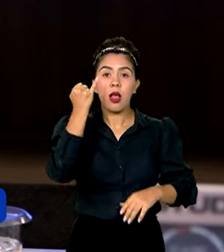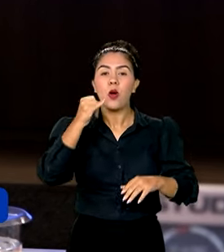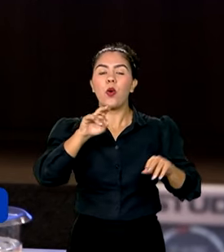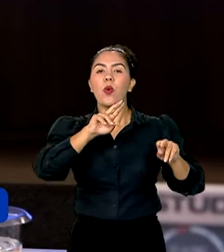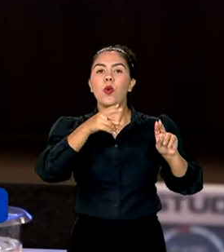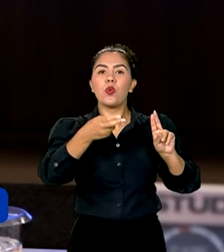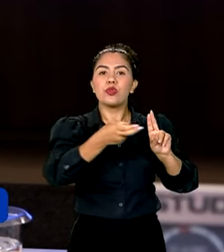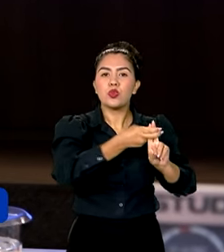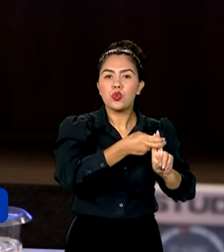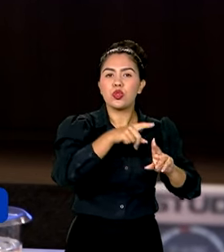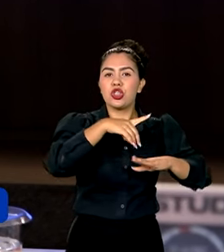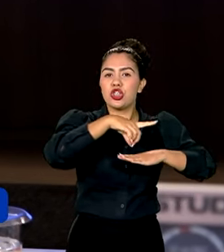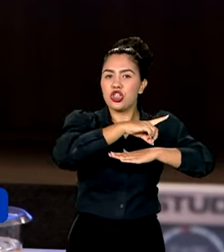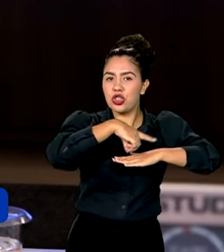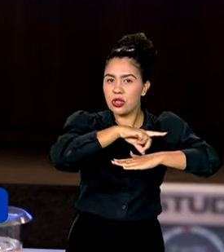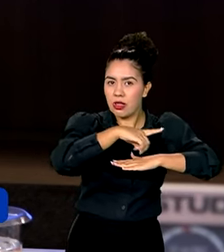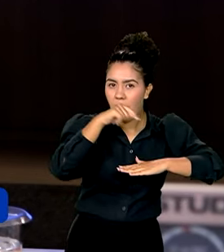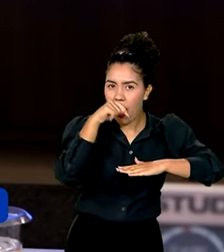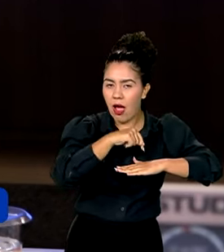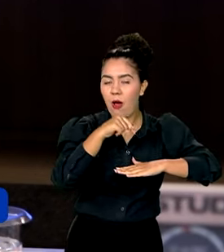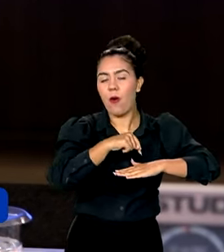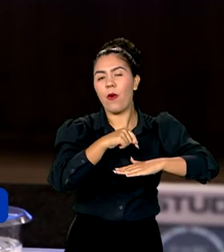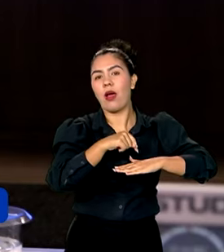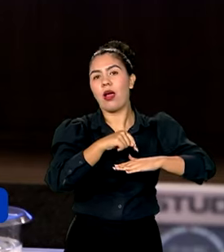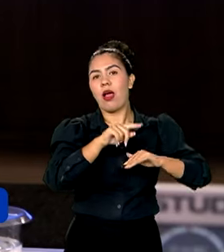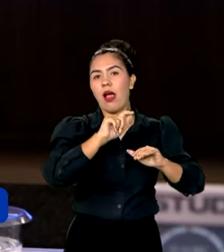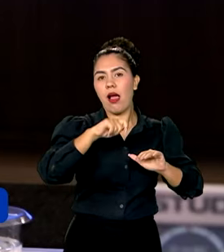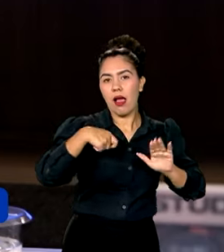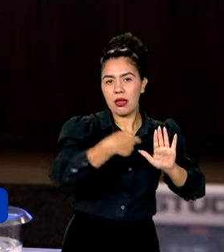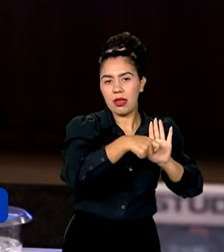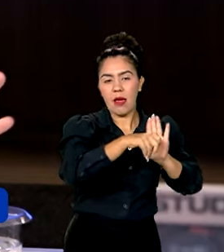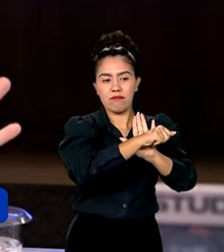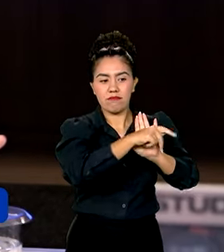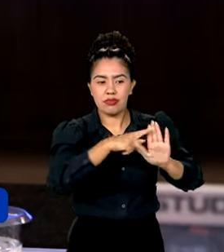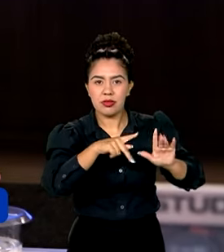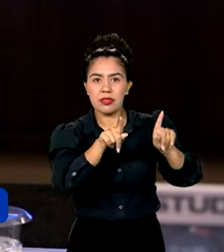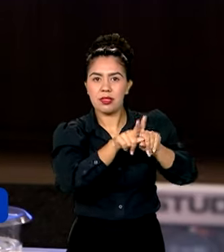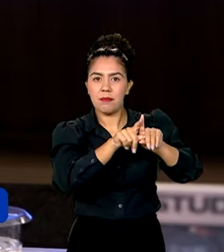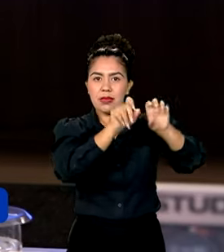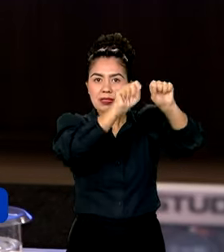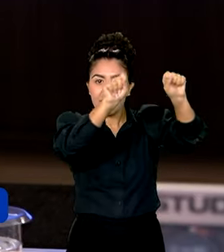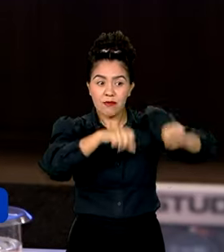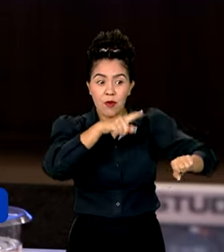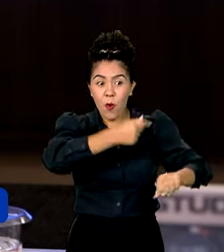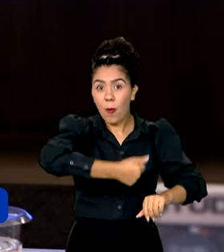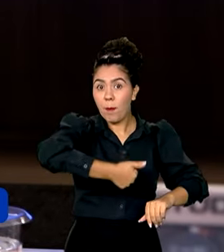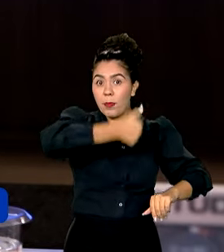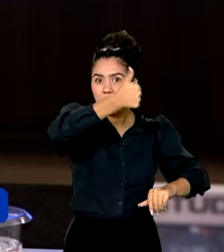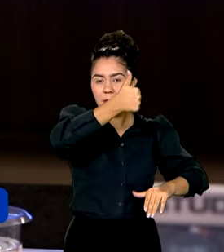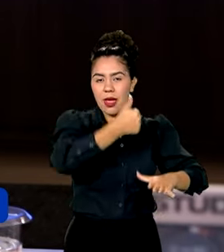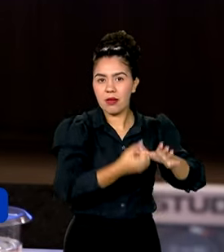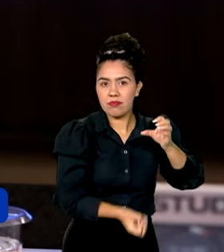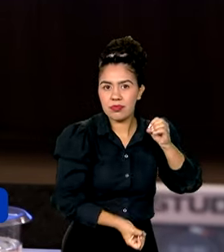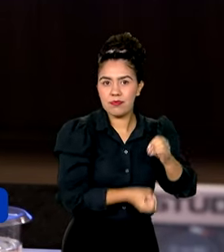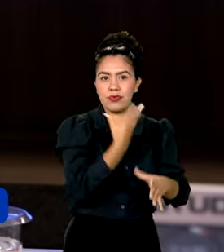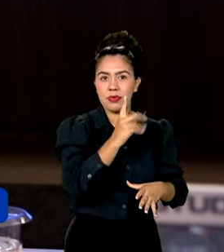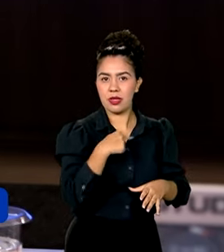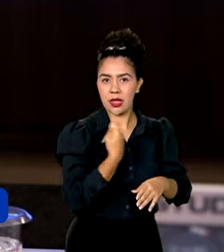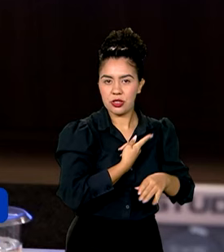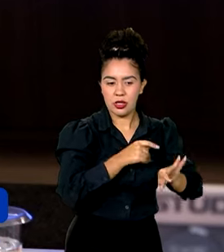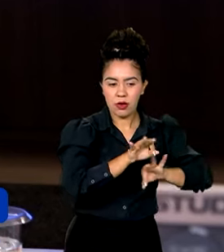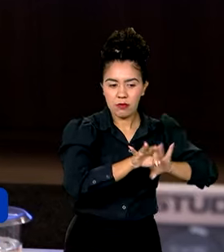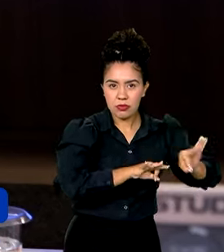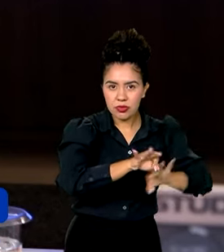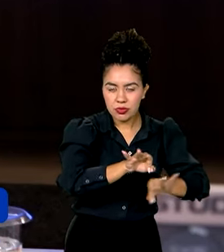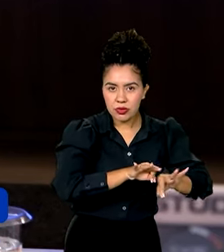e foi assim a a primeira aparição na na coletiva que nós fizemos